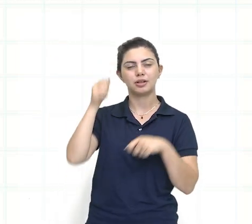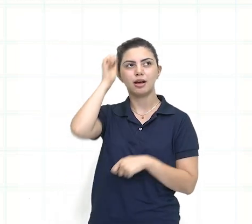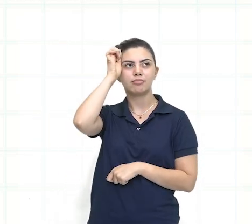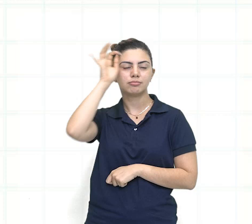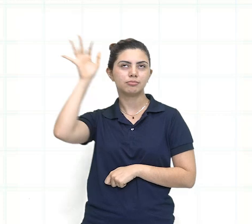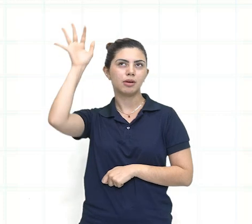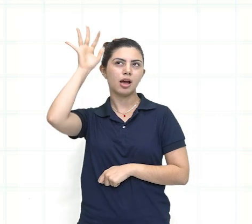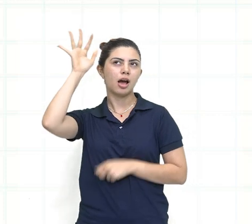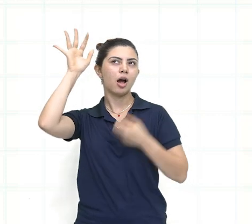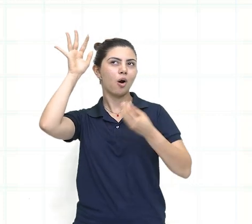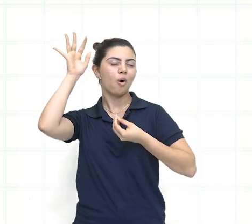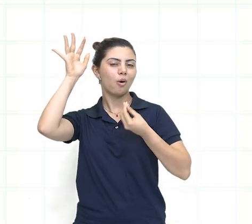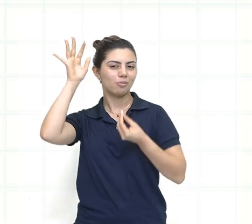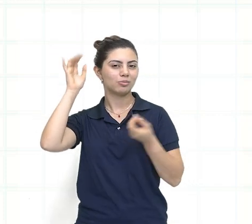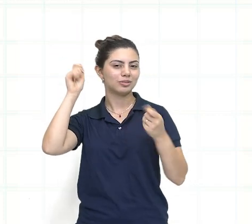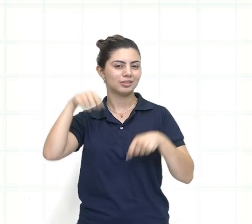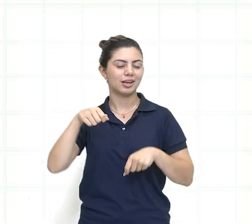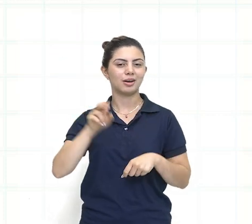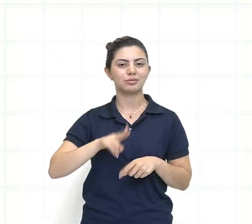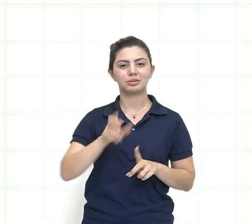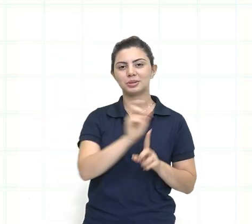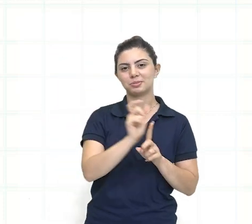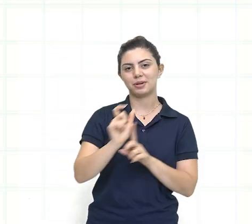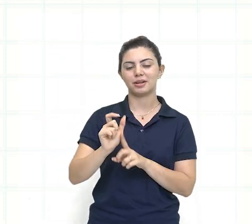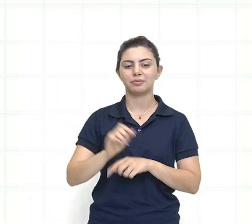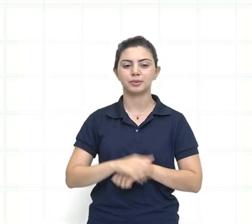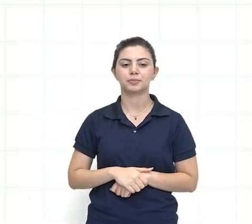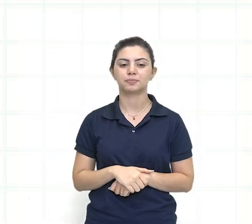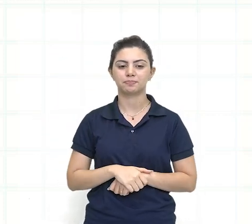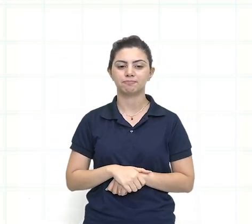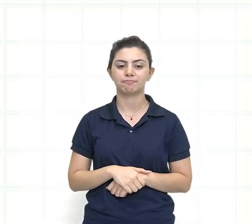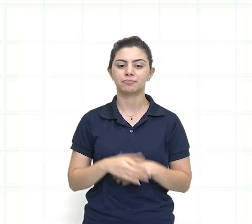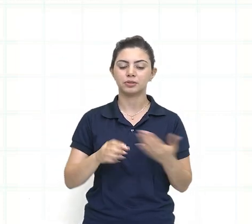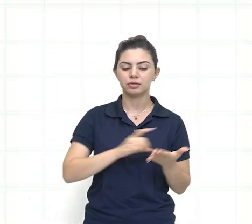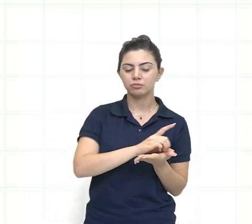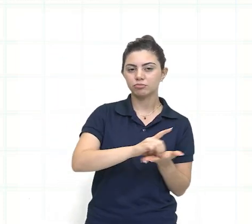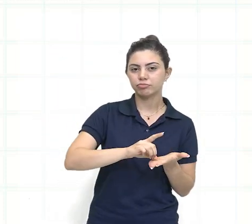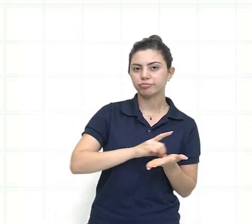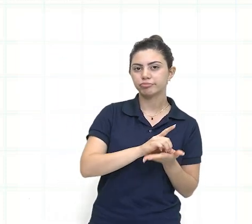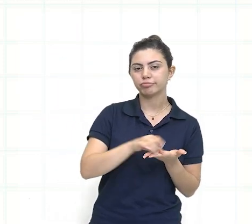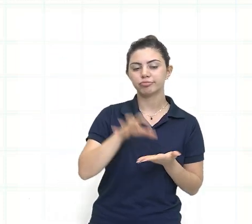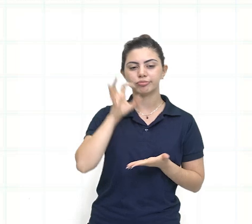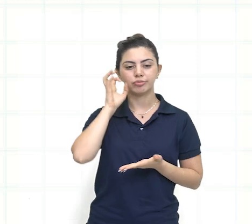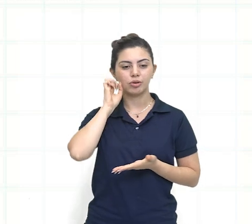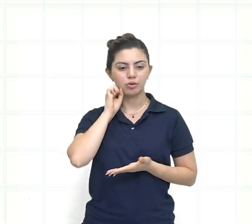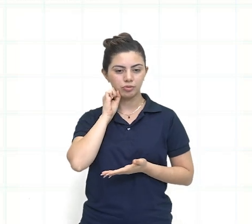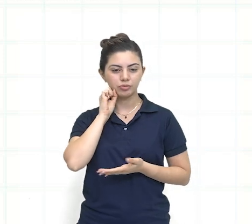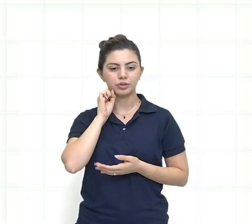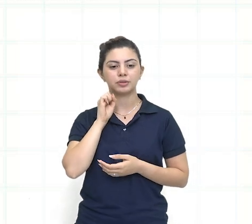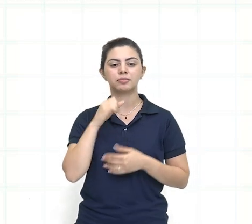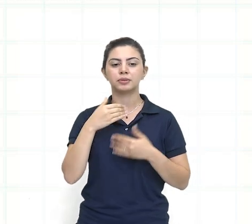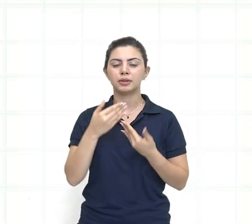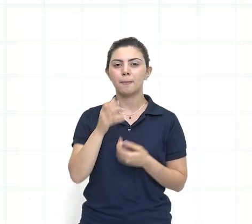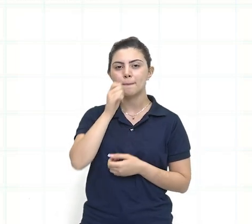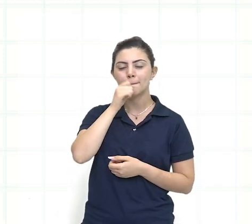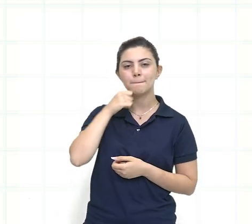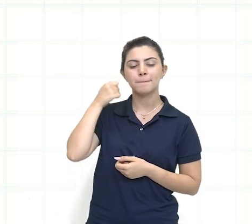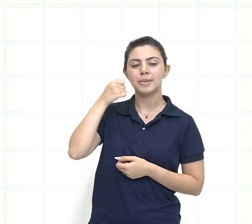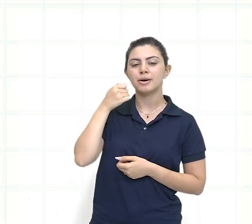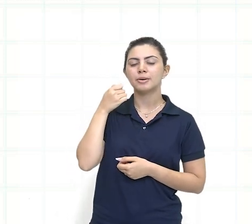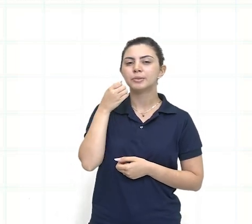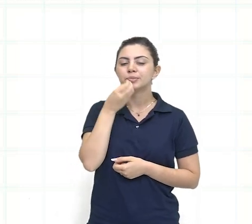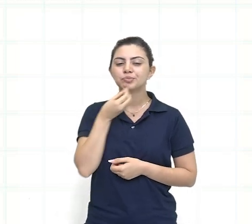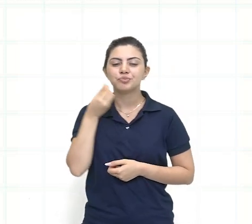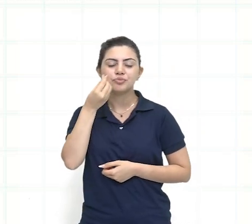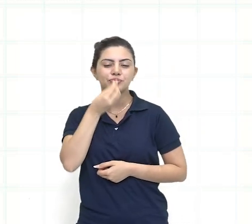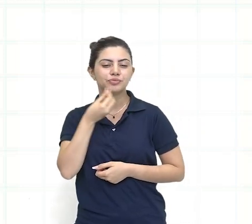gente imaginar por meio das palavras. Disco antigo sem chiado, pão quentinho de manhã, drops de hortelã,